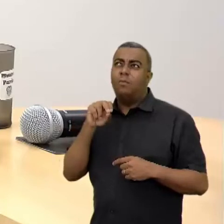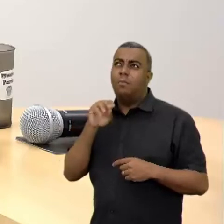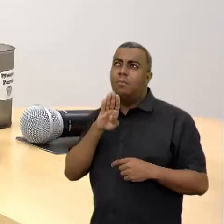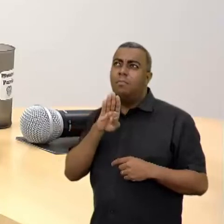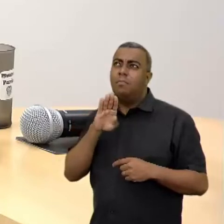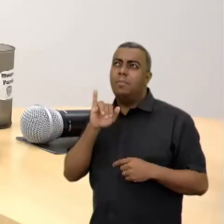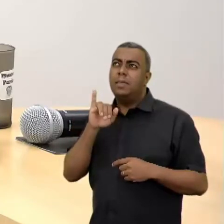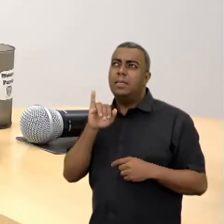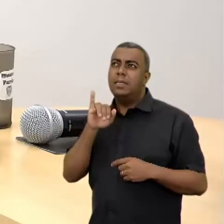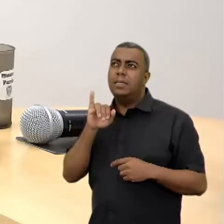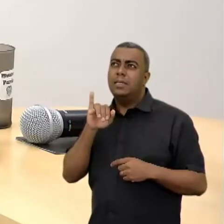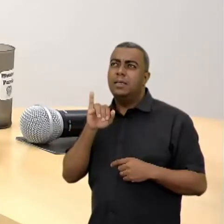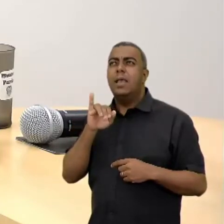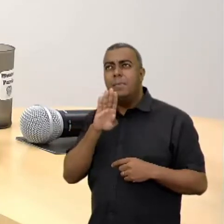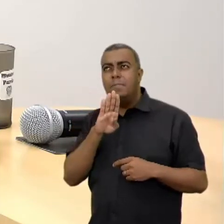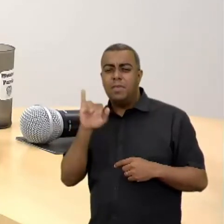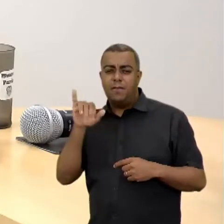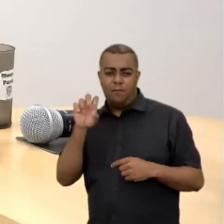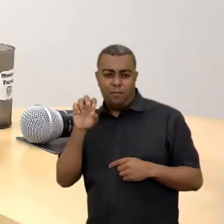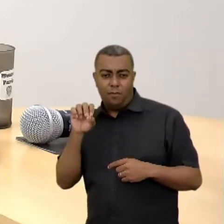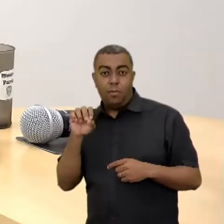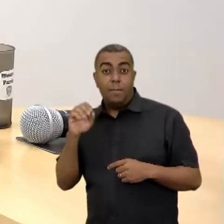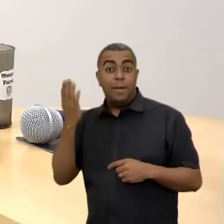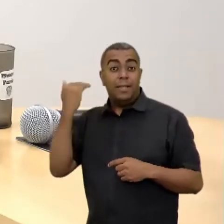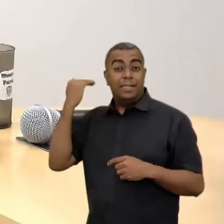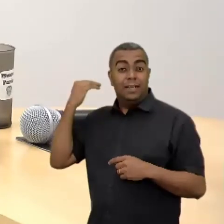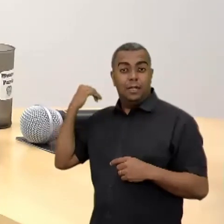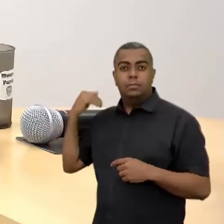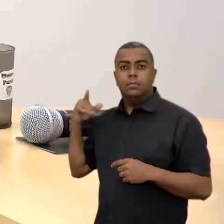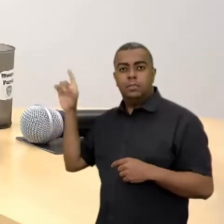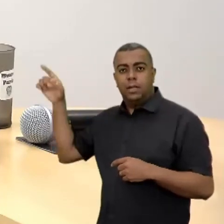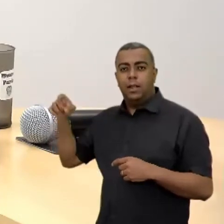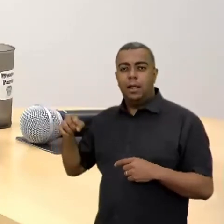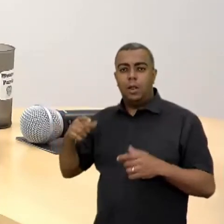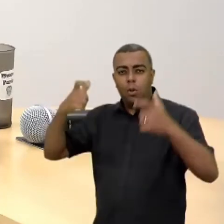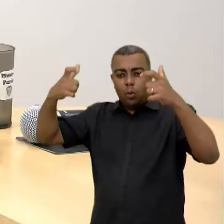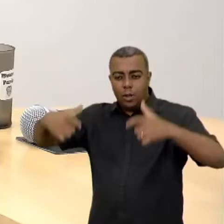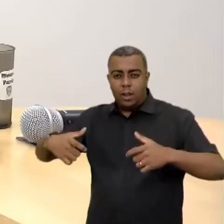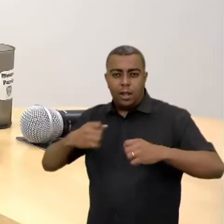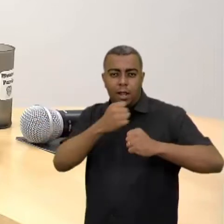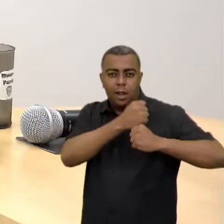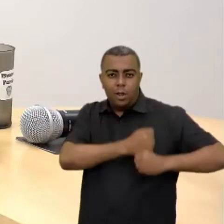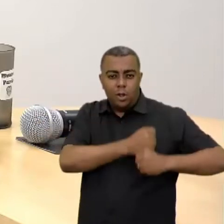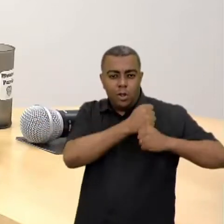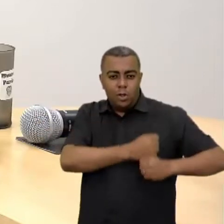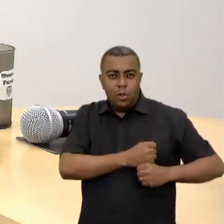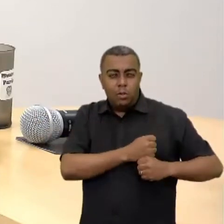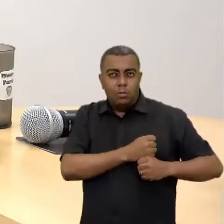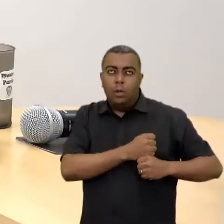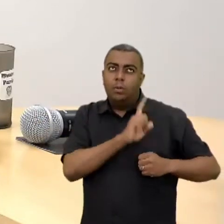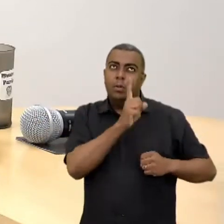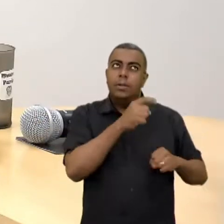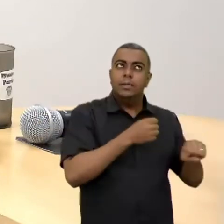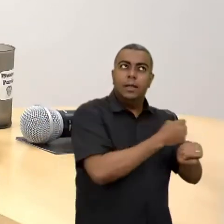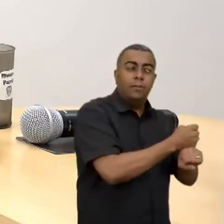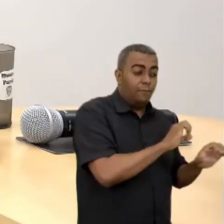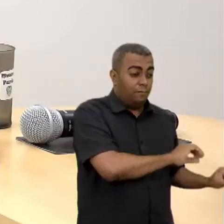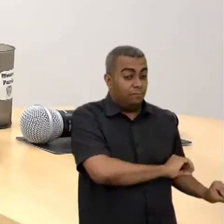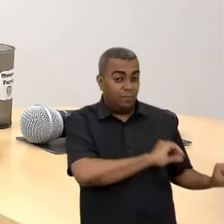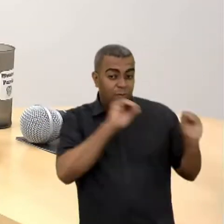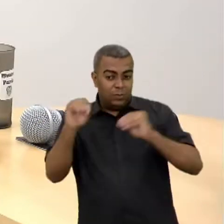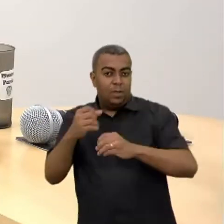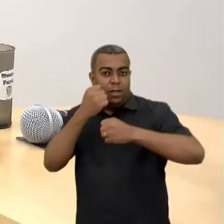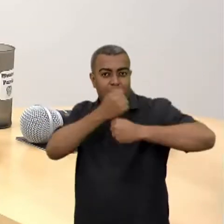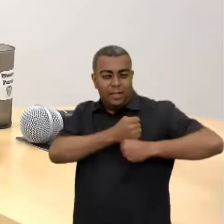bisavô, que participou, que já fugiu do quilombo, ou fugiu para o quilombo numa época em